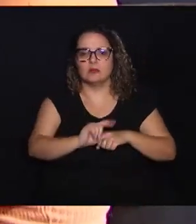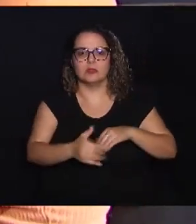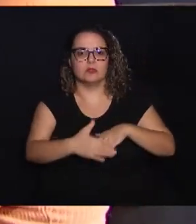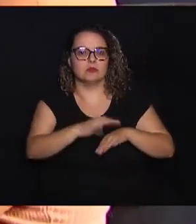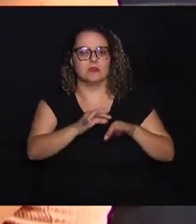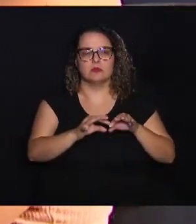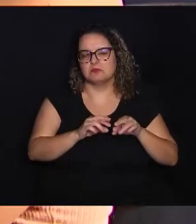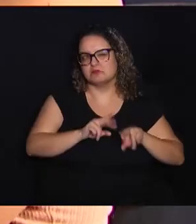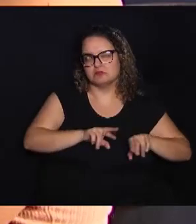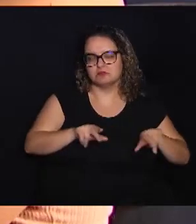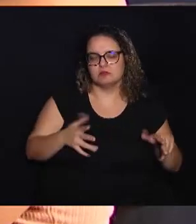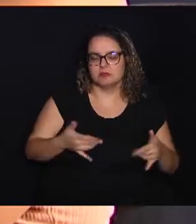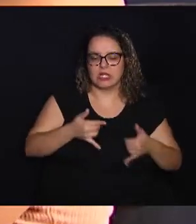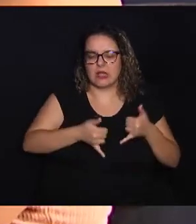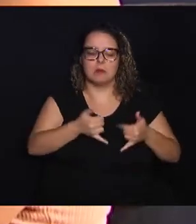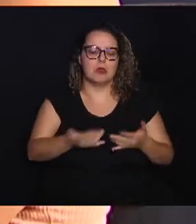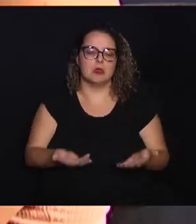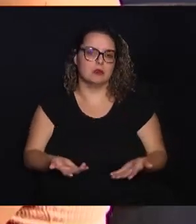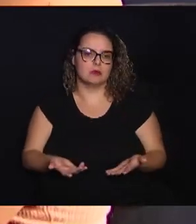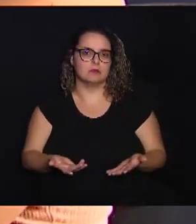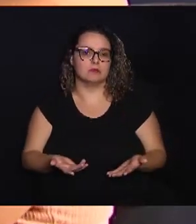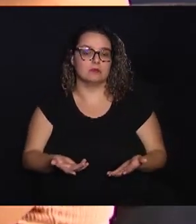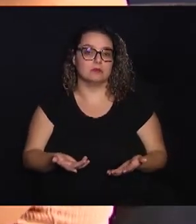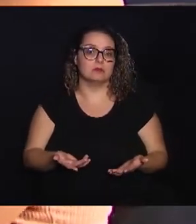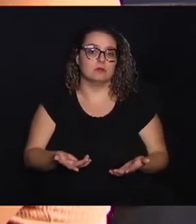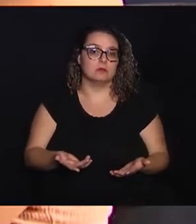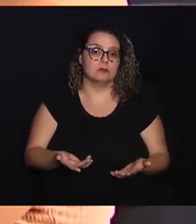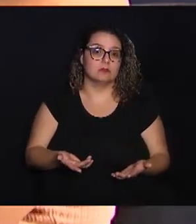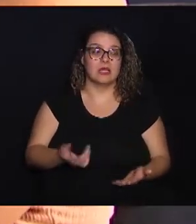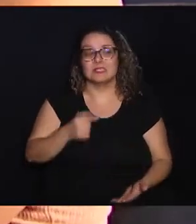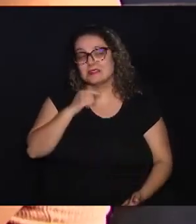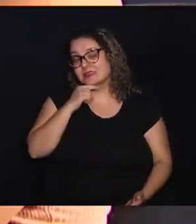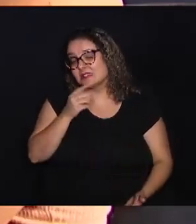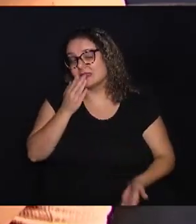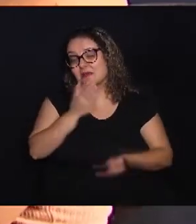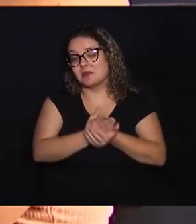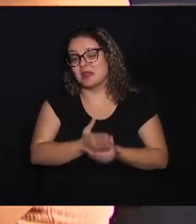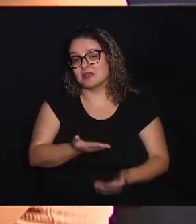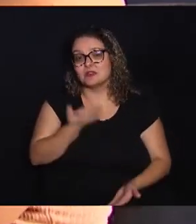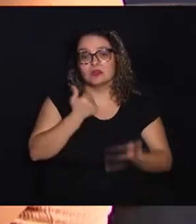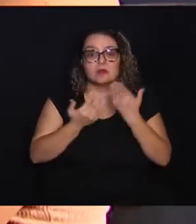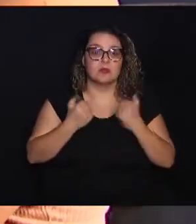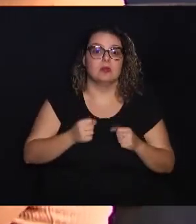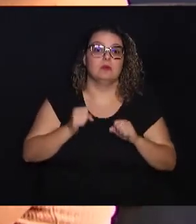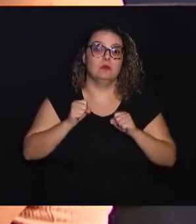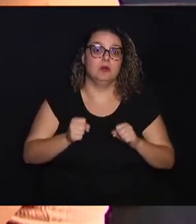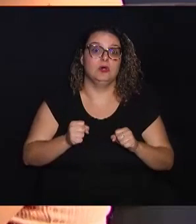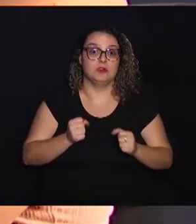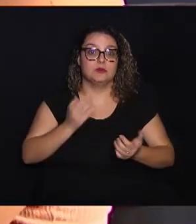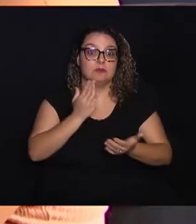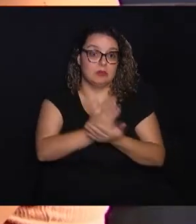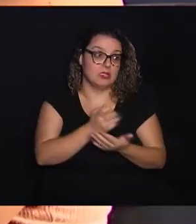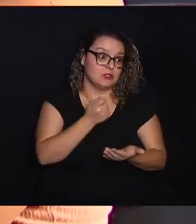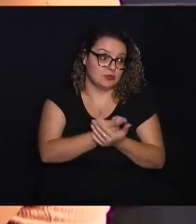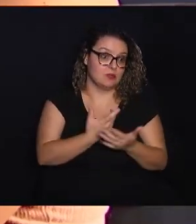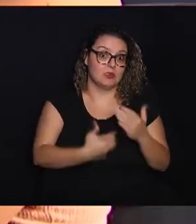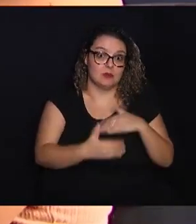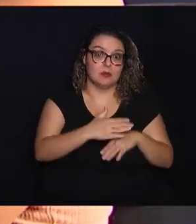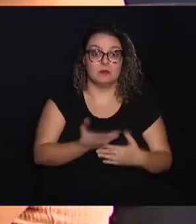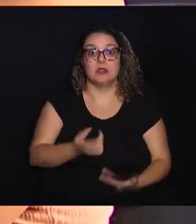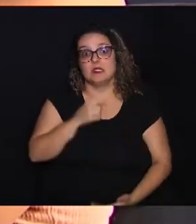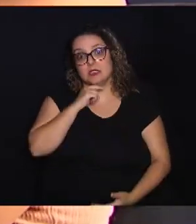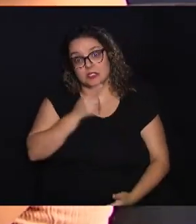coisa do tipo, mas ninguém deixa de comer. Você pode até deixar de se calçar, mas de comer ninguém deixa,